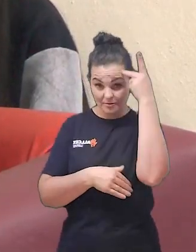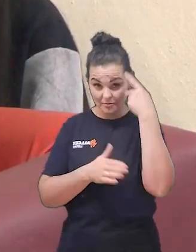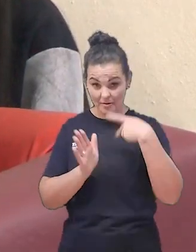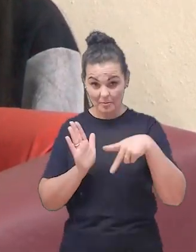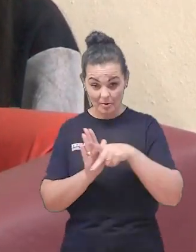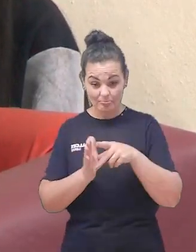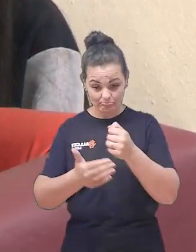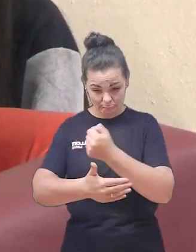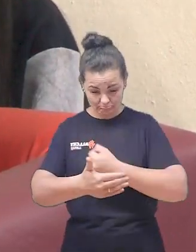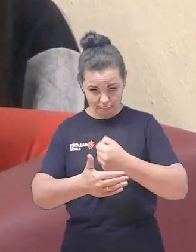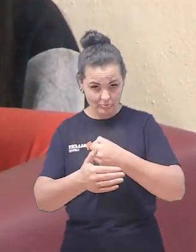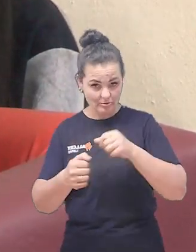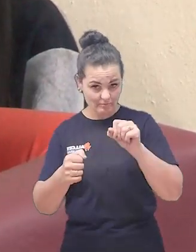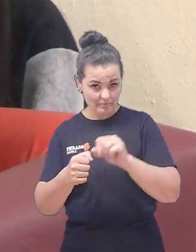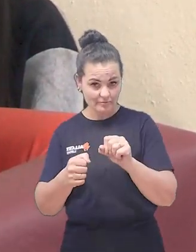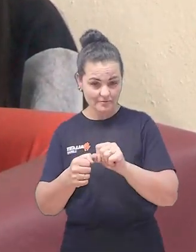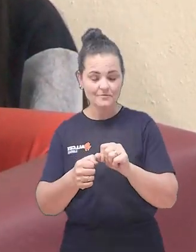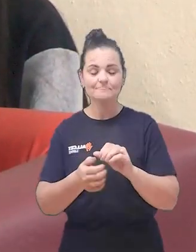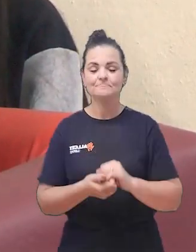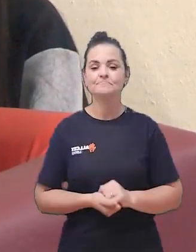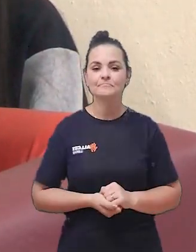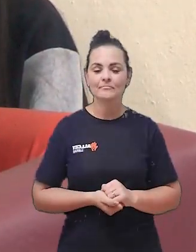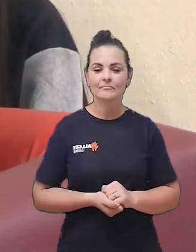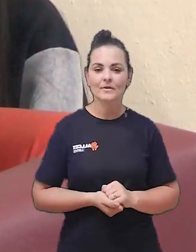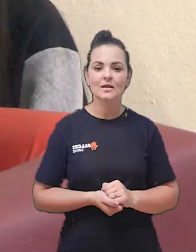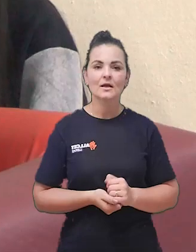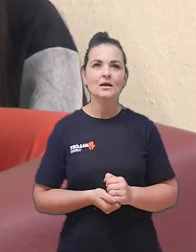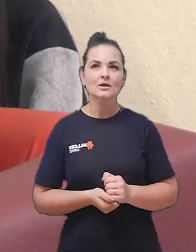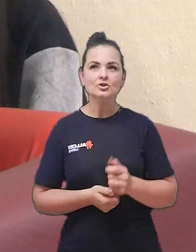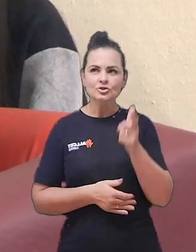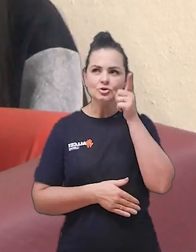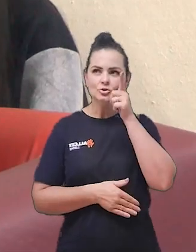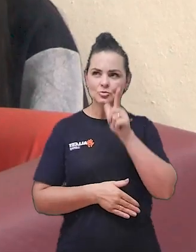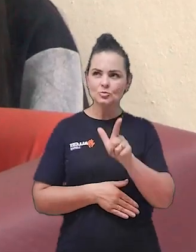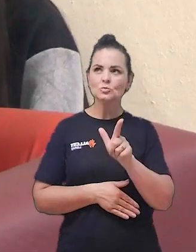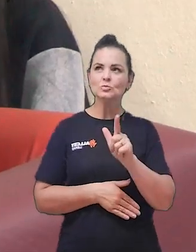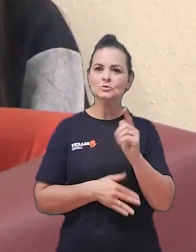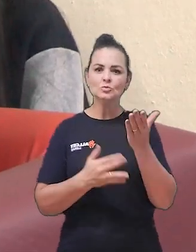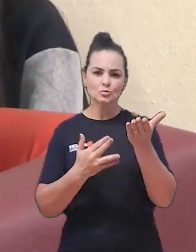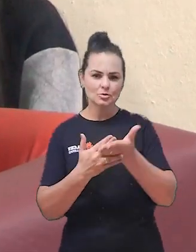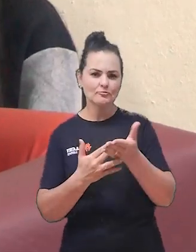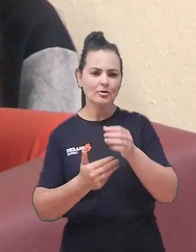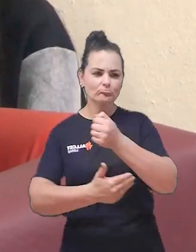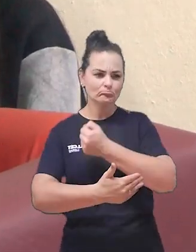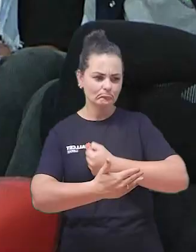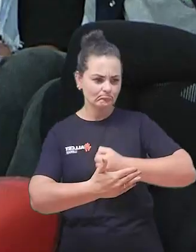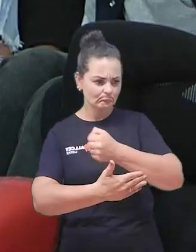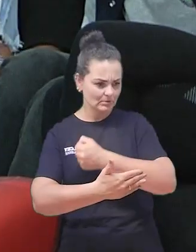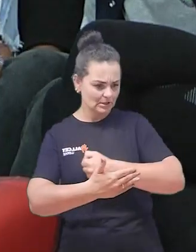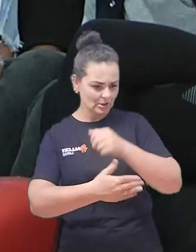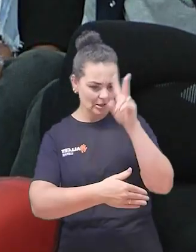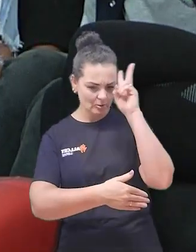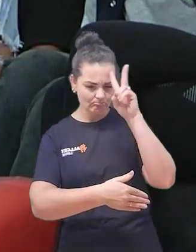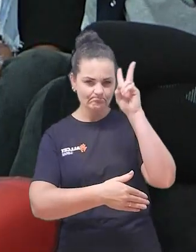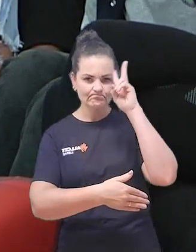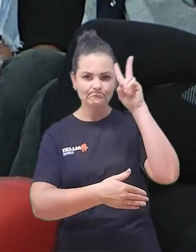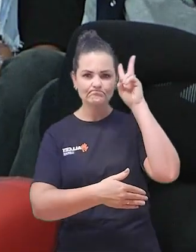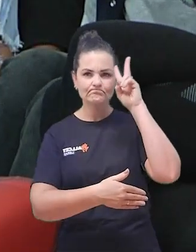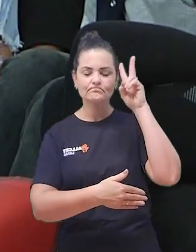época. Na verdade, nós tivemos merenda creio eu, se não me falha a memória,